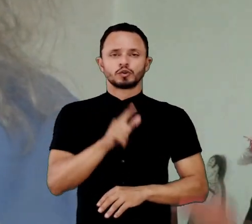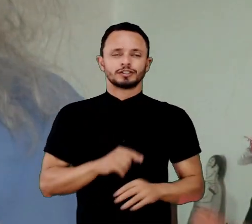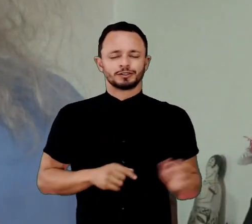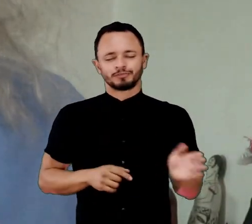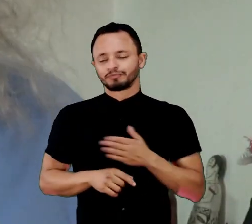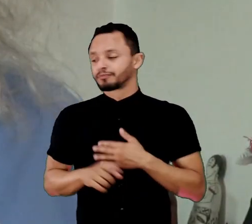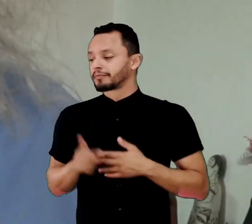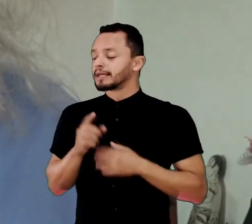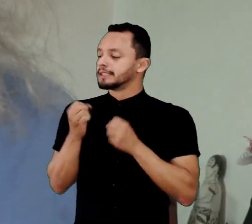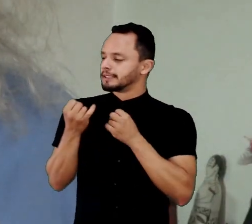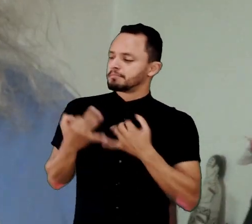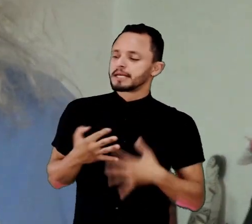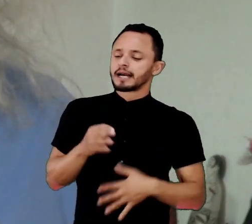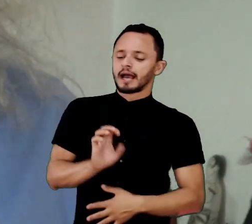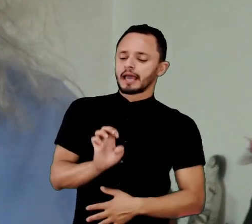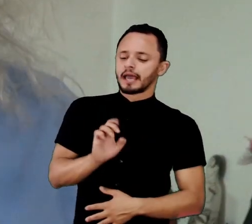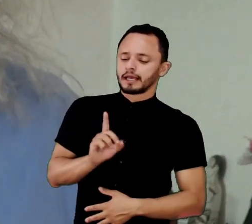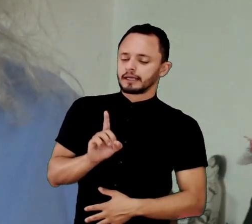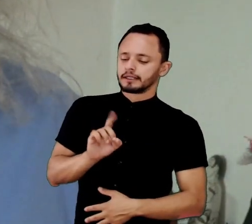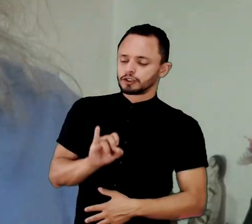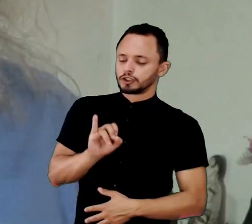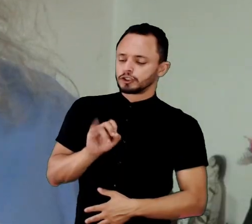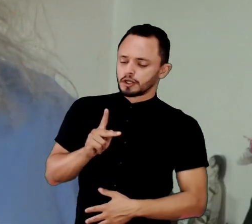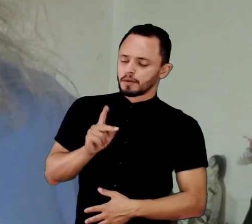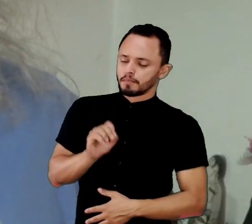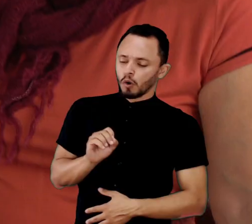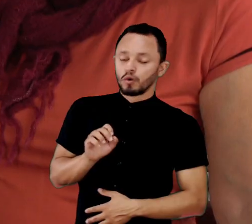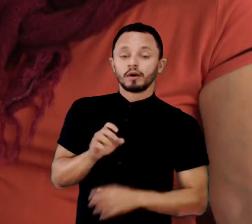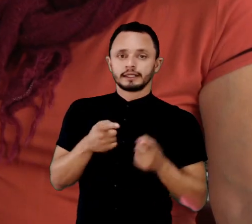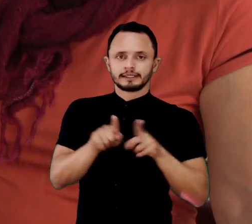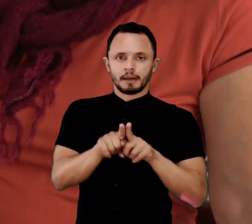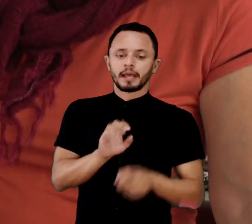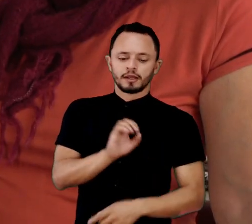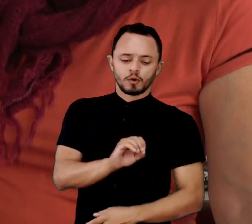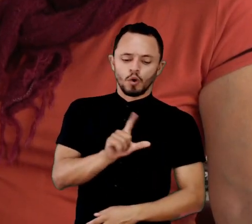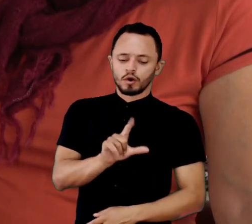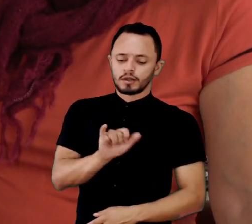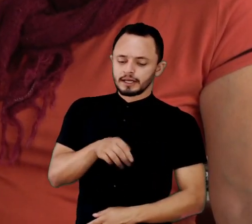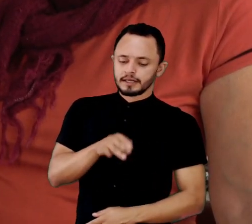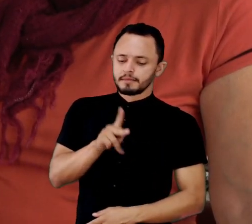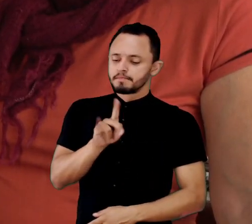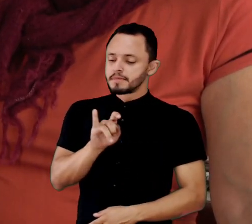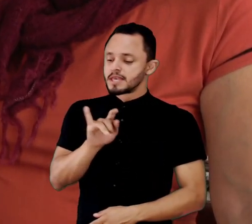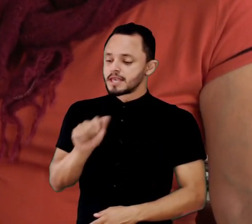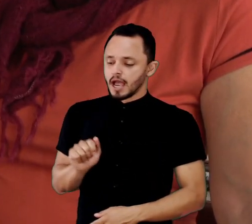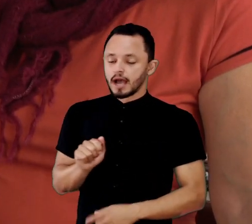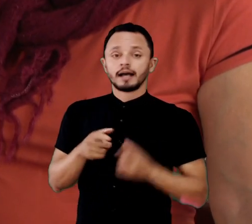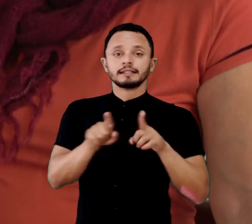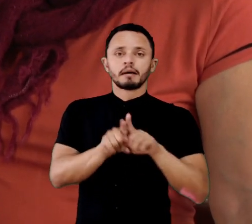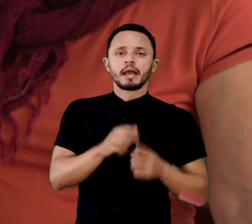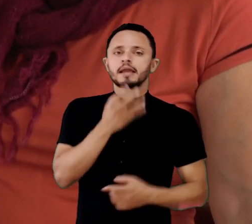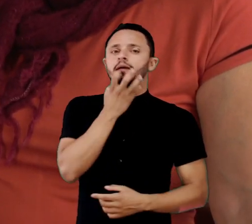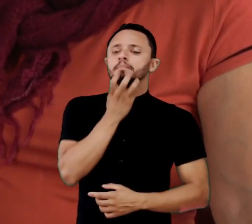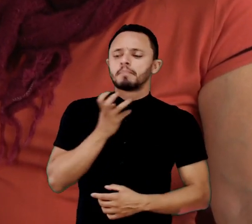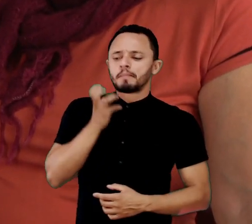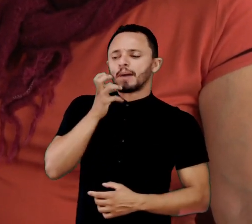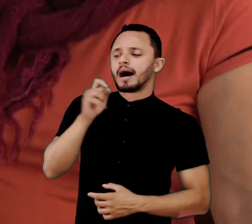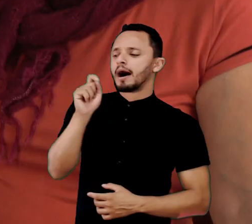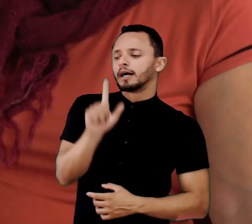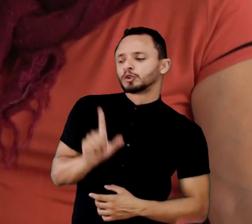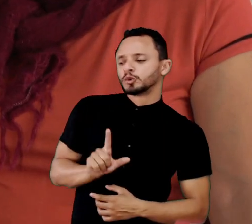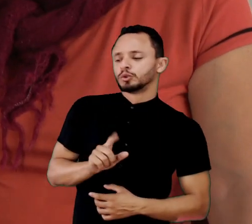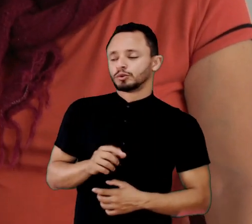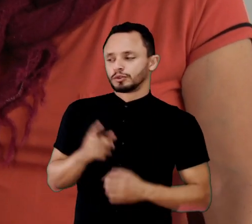do Édipo, depois do Olímpia, né? Fala um pouquinho do Édipo e também do Barba Azul. Eu acho que são 2 espetáculos importantes